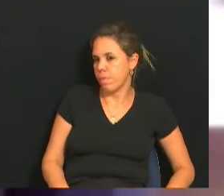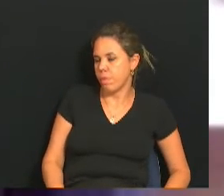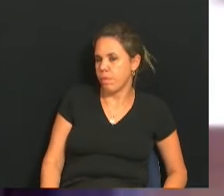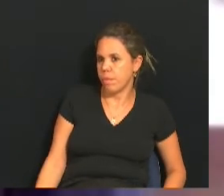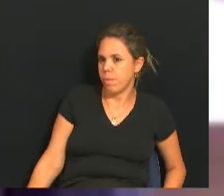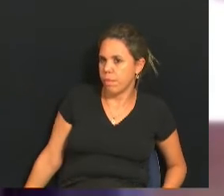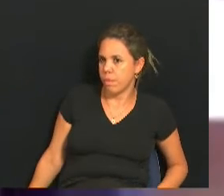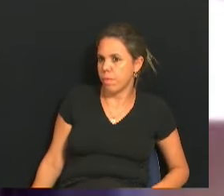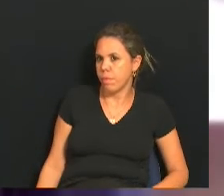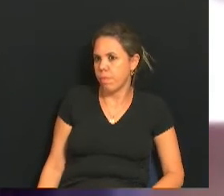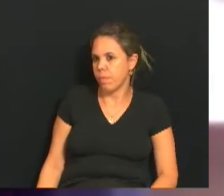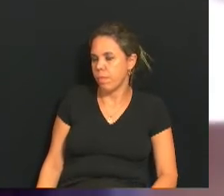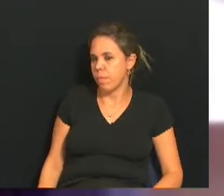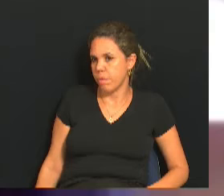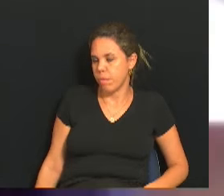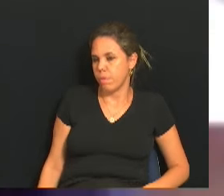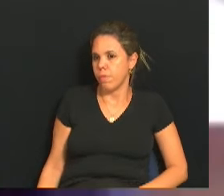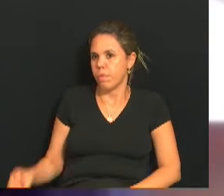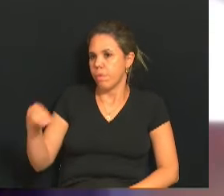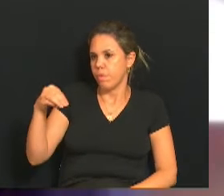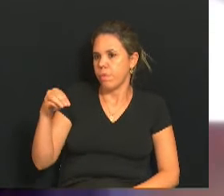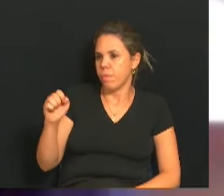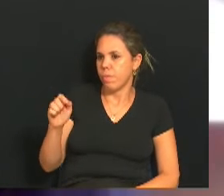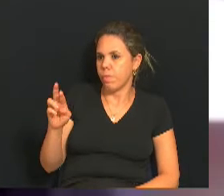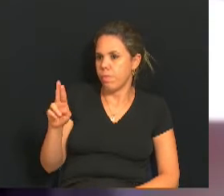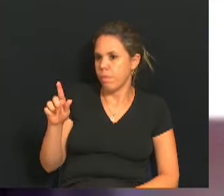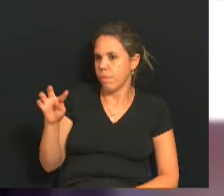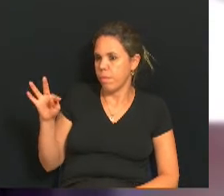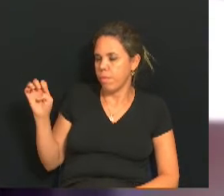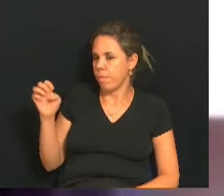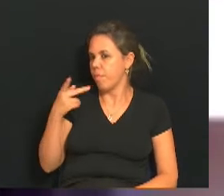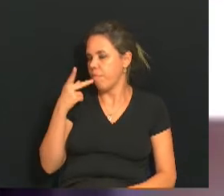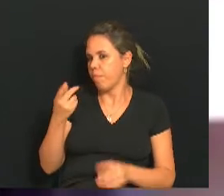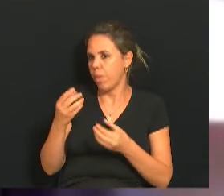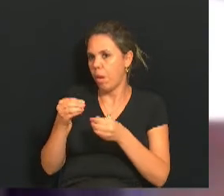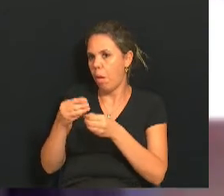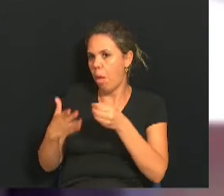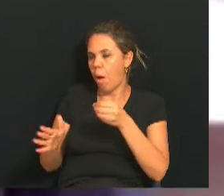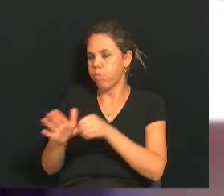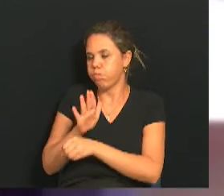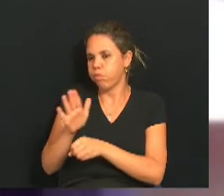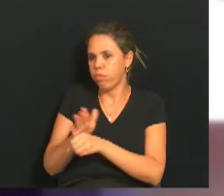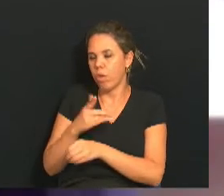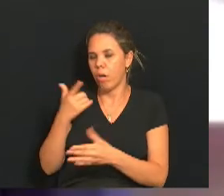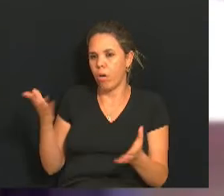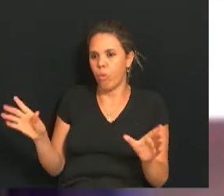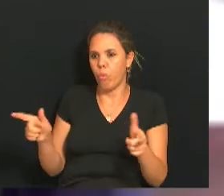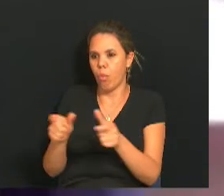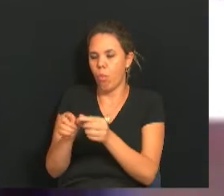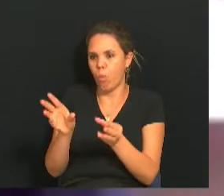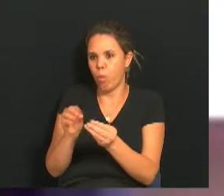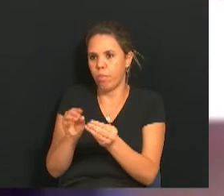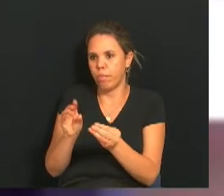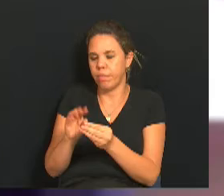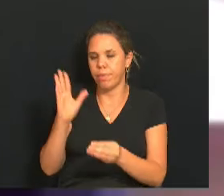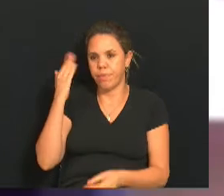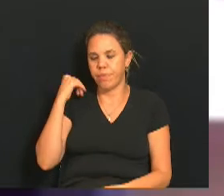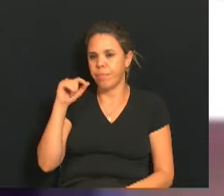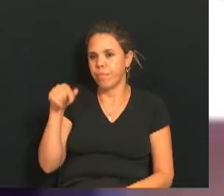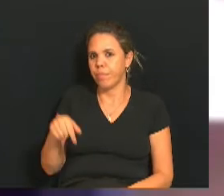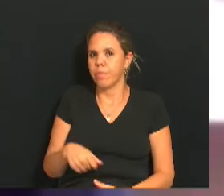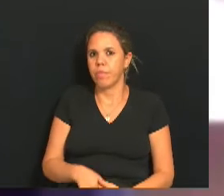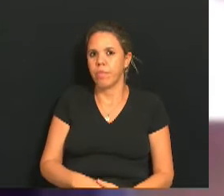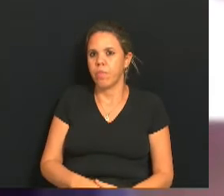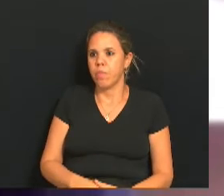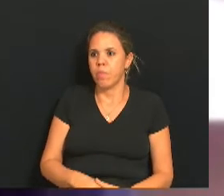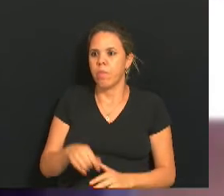e o Marighella falou que ela estava robusta e agora está mais enxuta. Nós aqui entendemos que